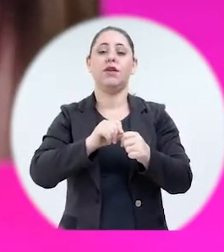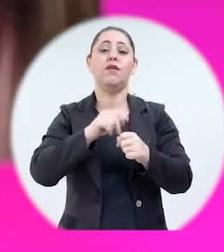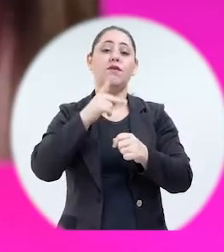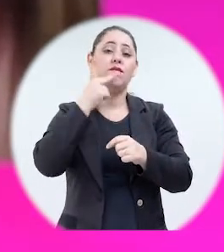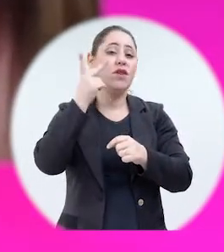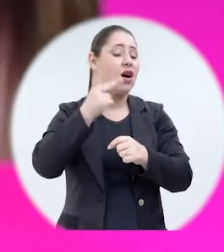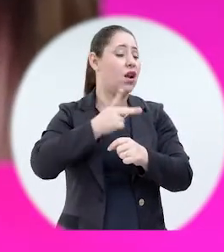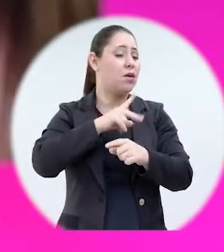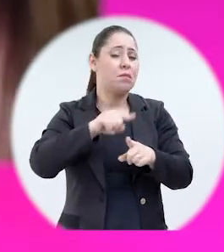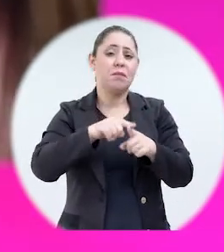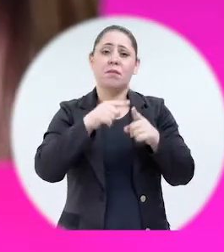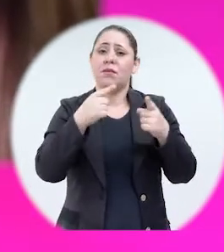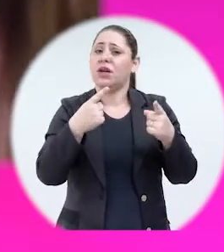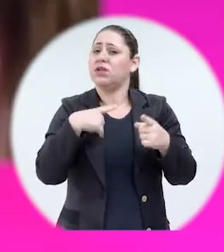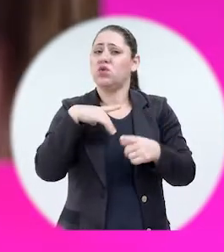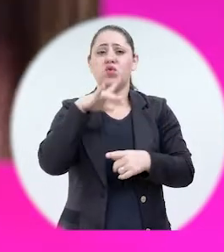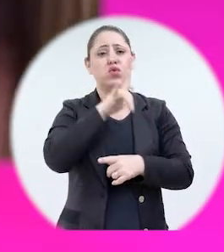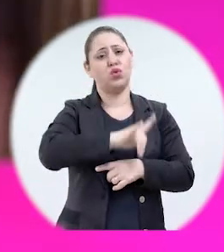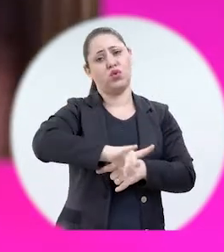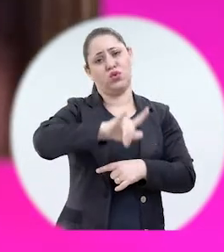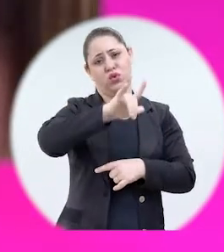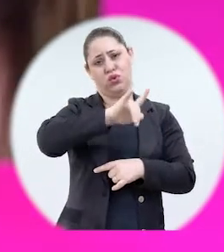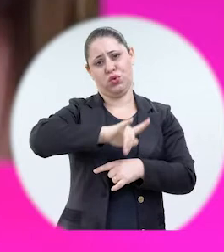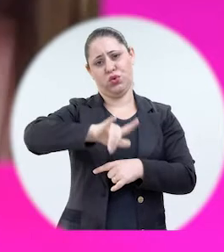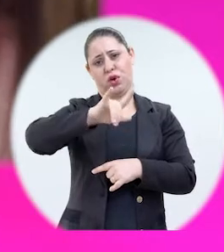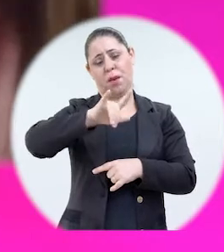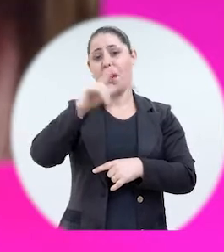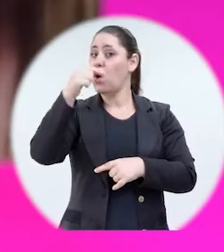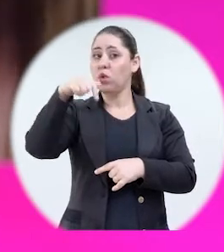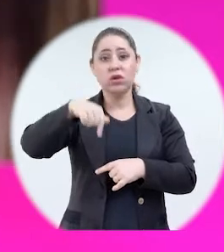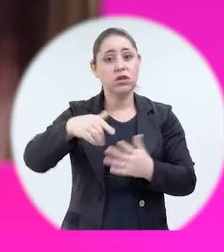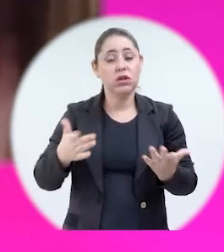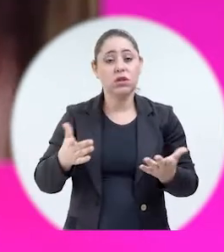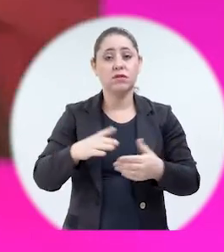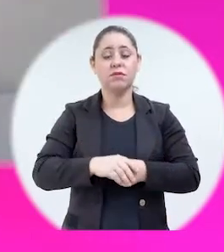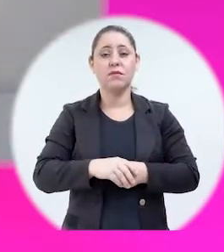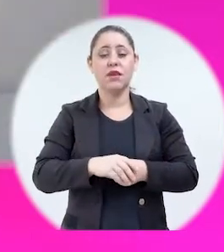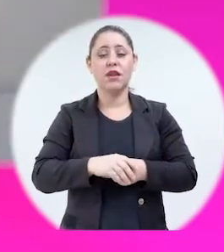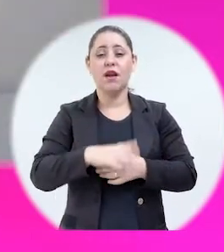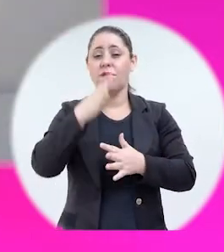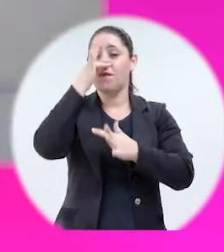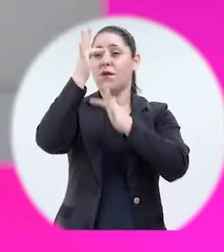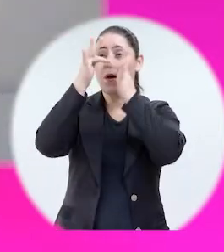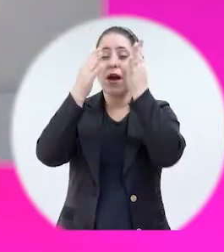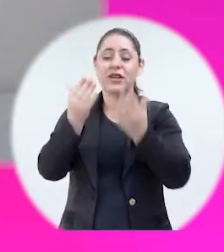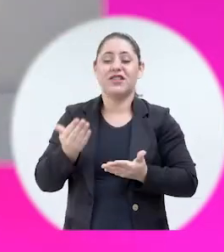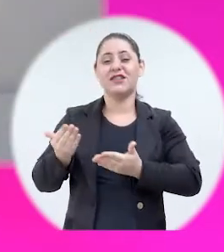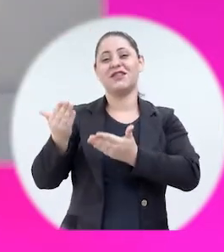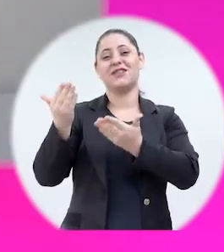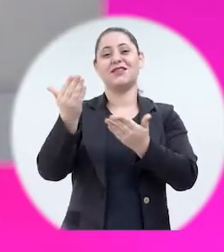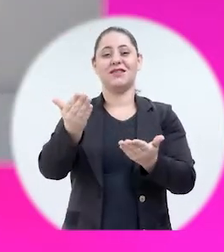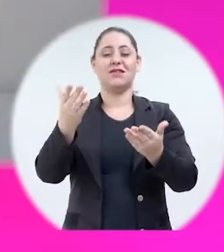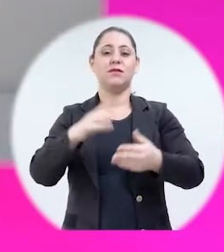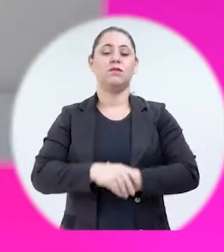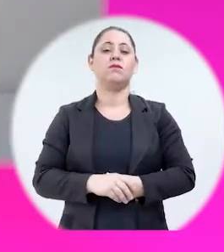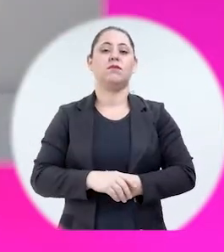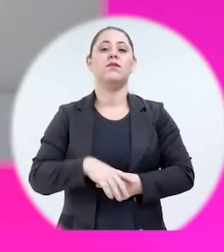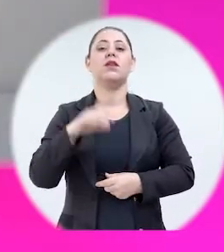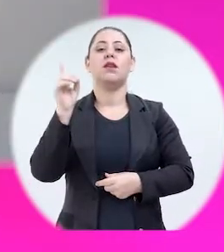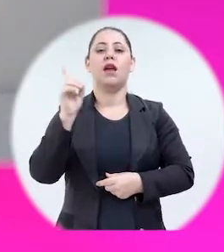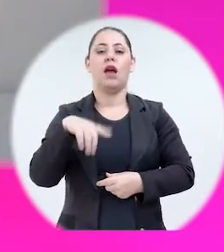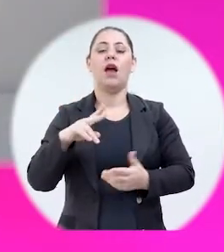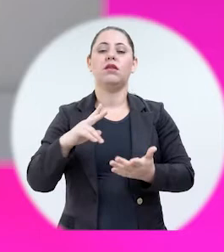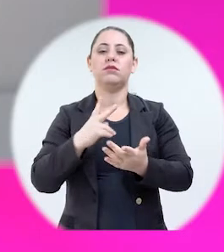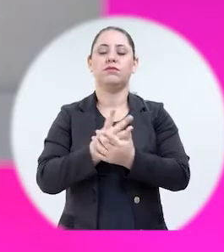aí ele fala, não, mas eu te amo, eu tô aqui, ele manda flores. Então, é